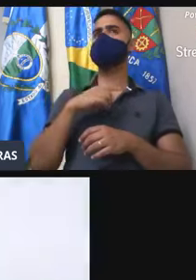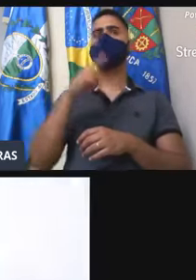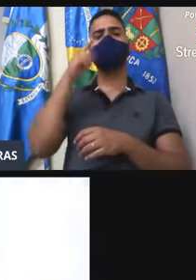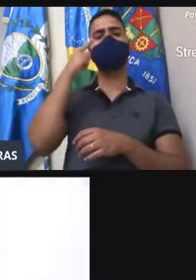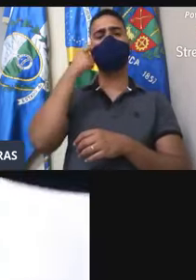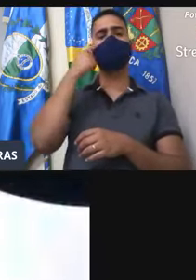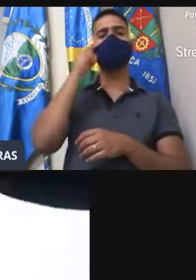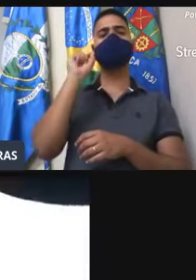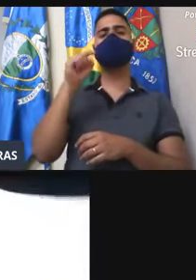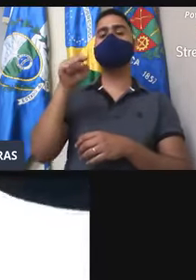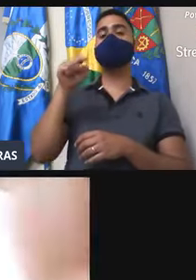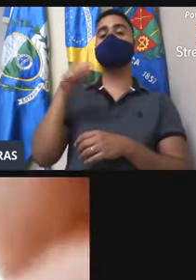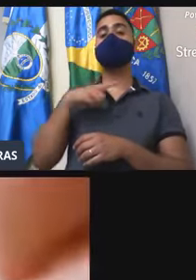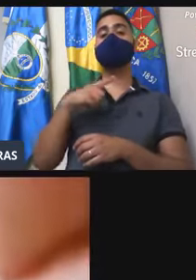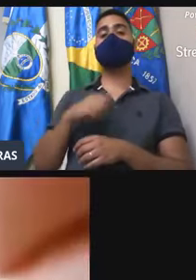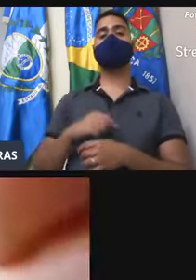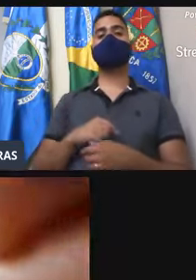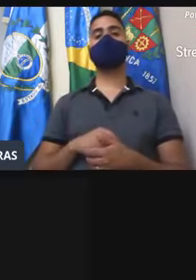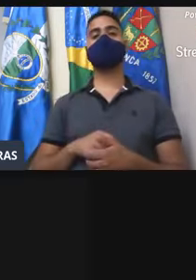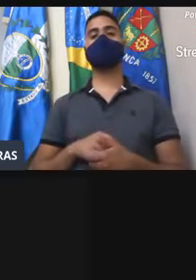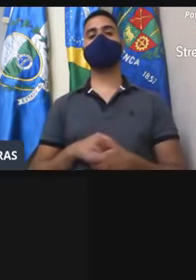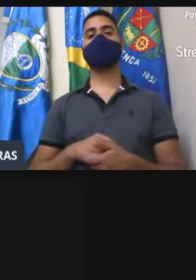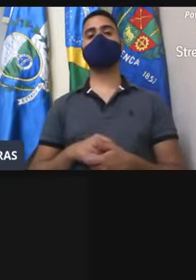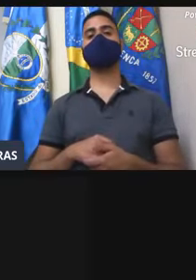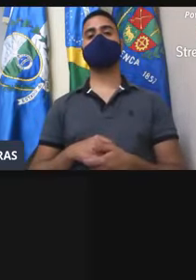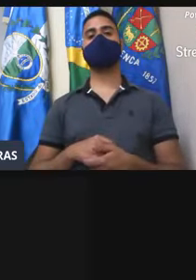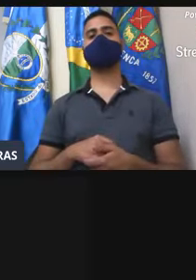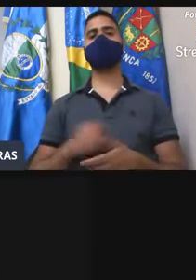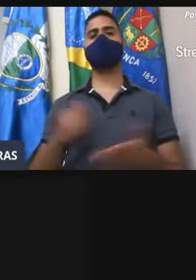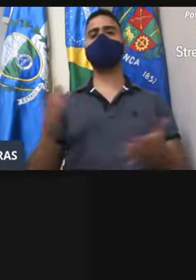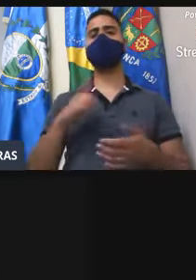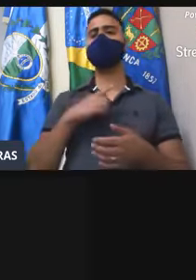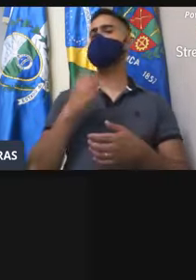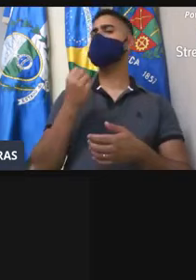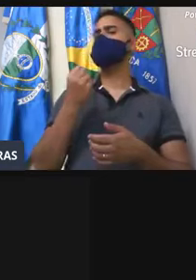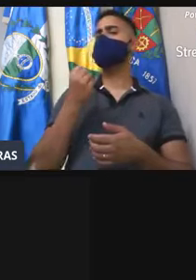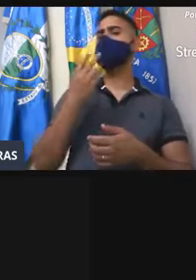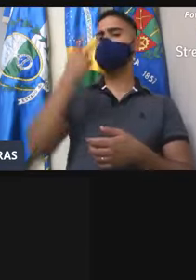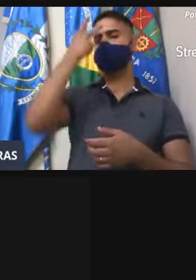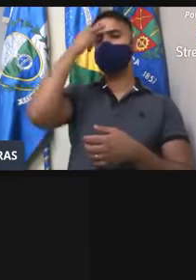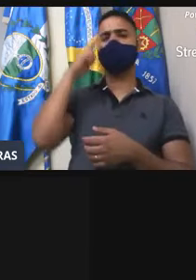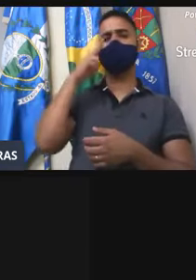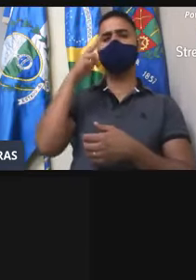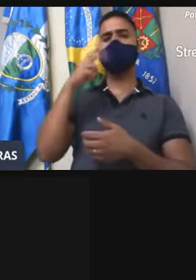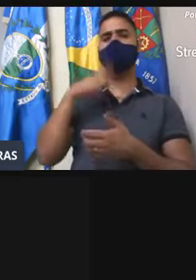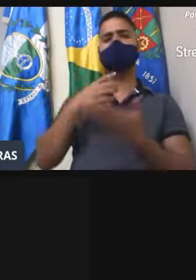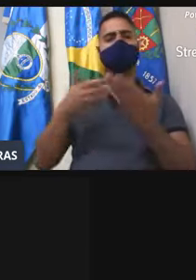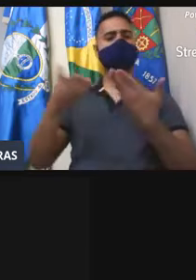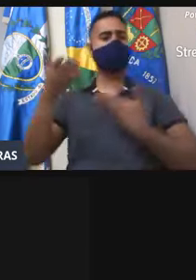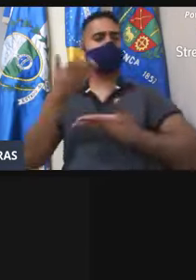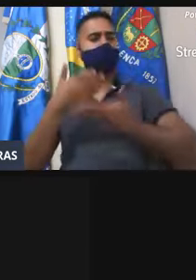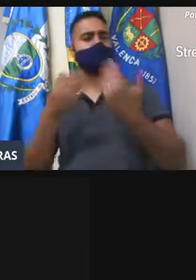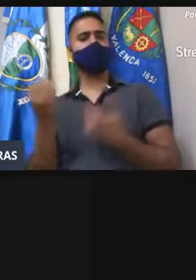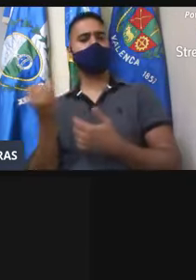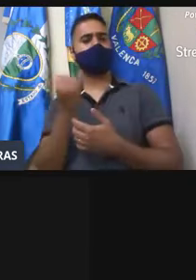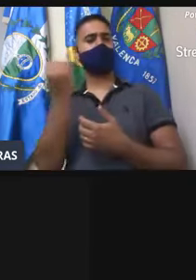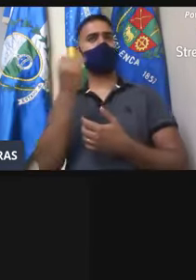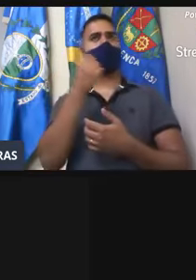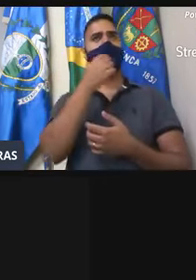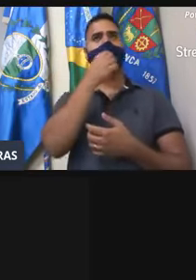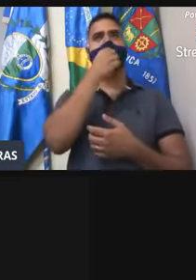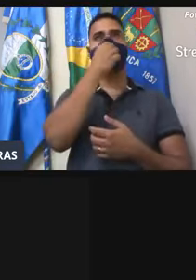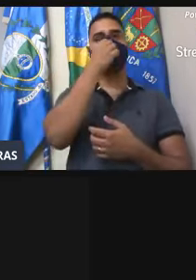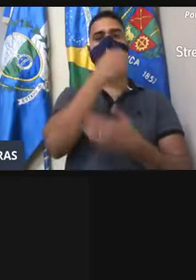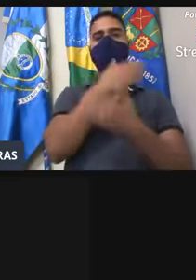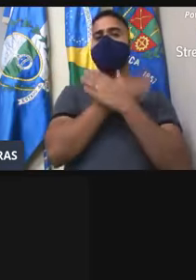aqui que hoje nós tivemos uma boa audiência, uma interatividade importante. Um abraço